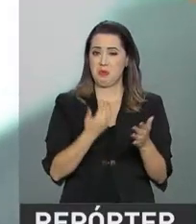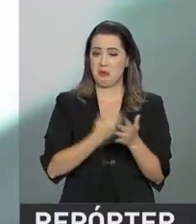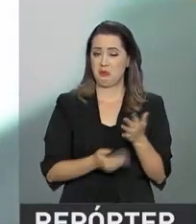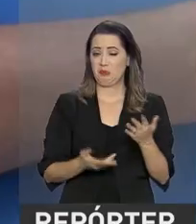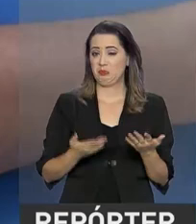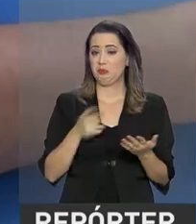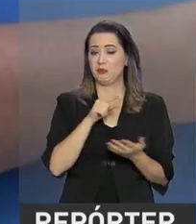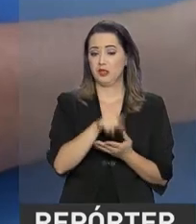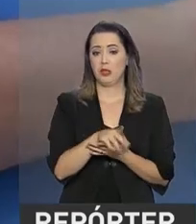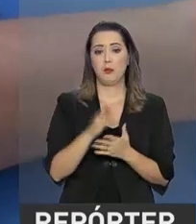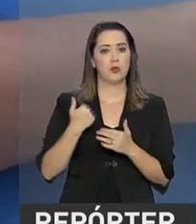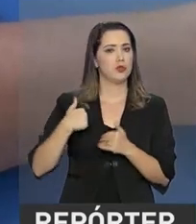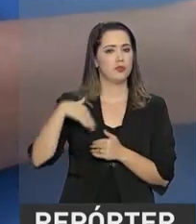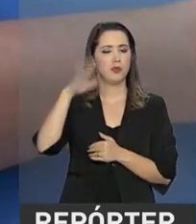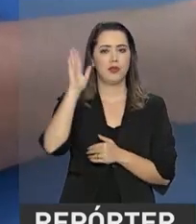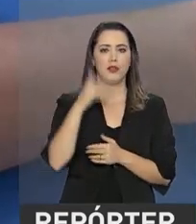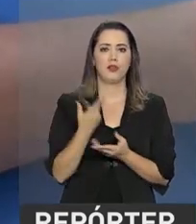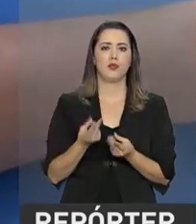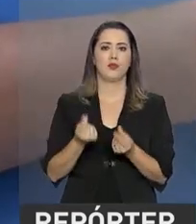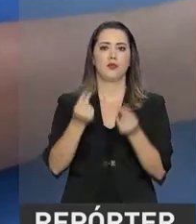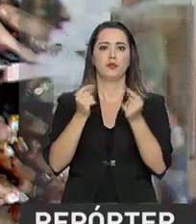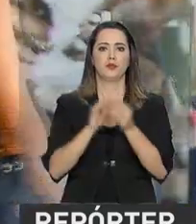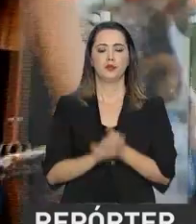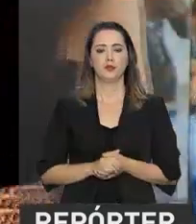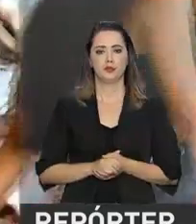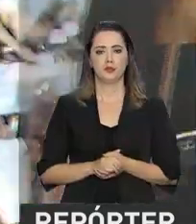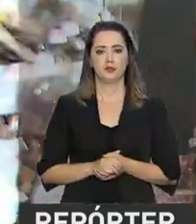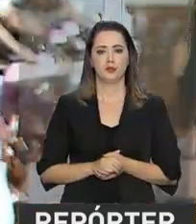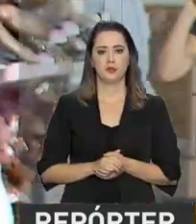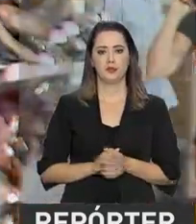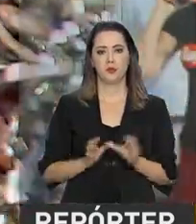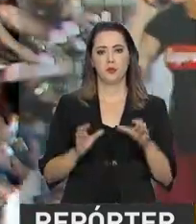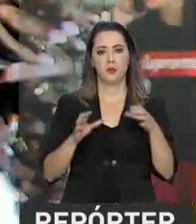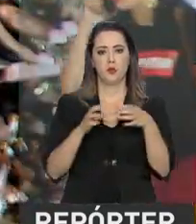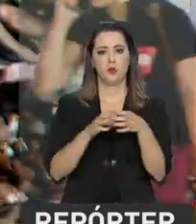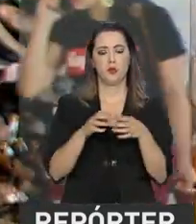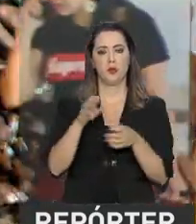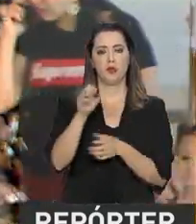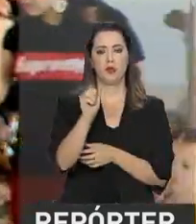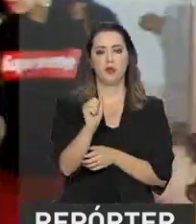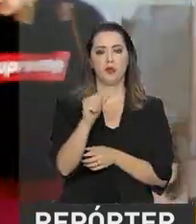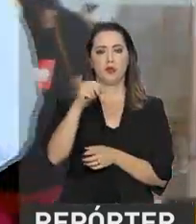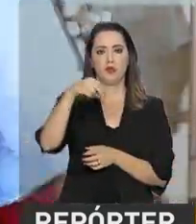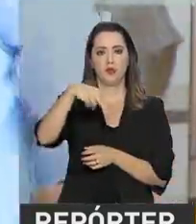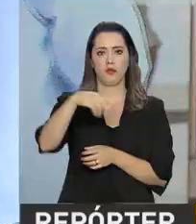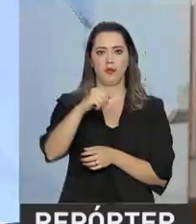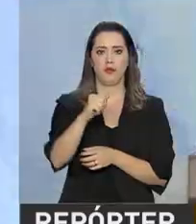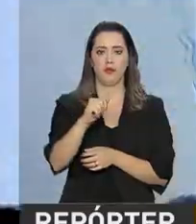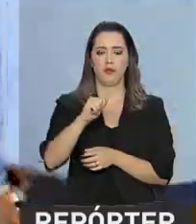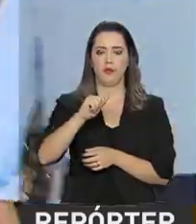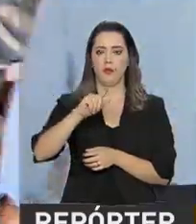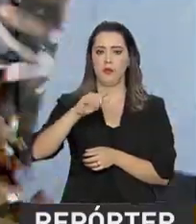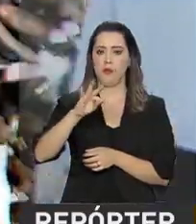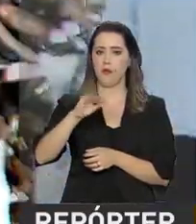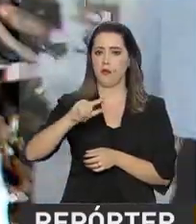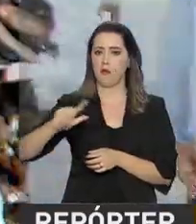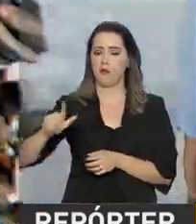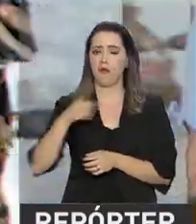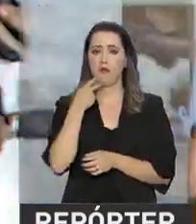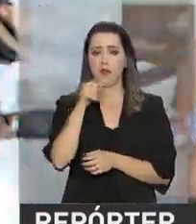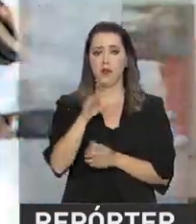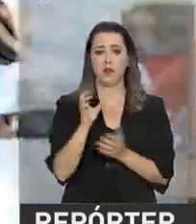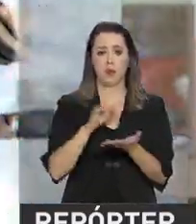irregular podem ir além dos financeiros segundo a agência nacional de telecomunicações anatel os aparelhos irregulares